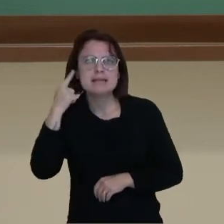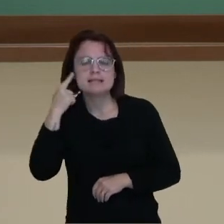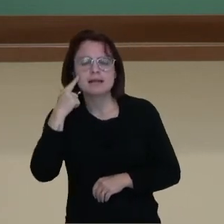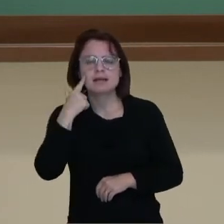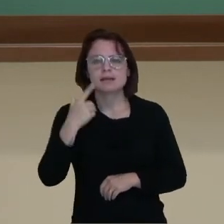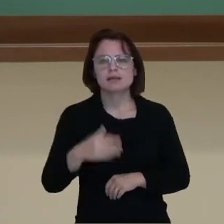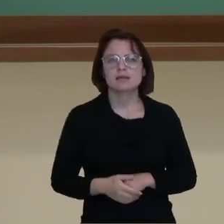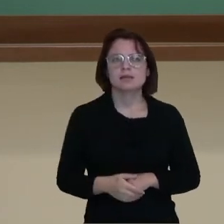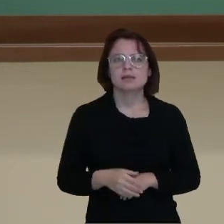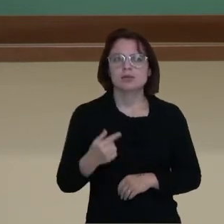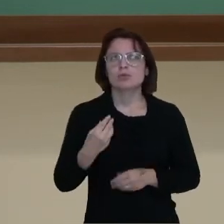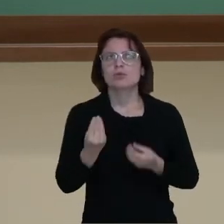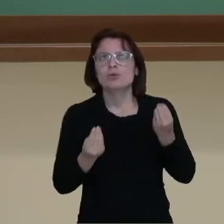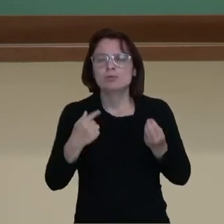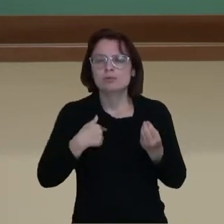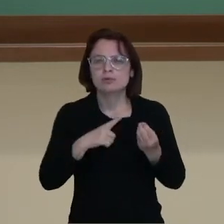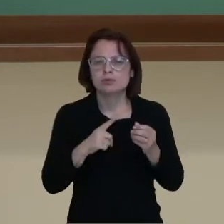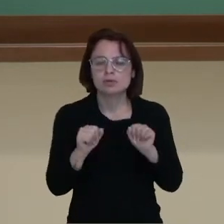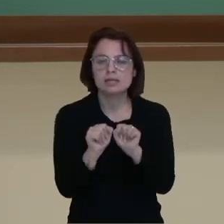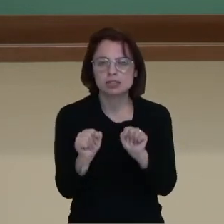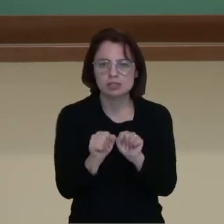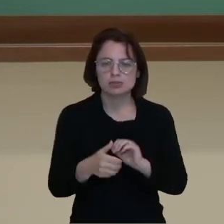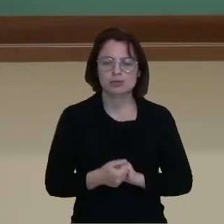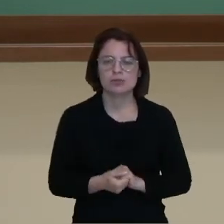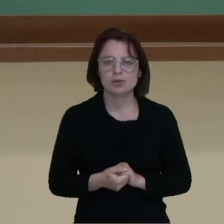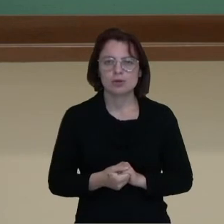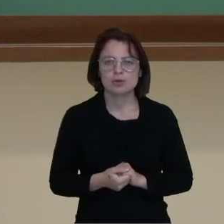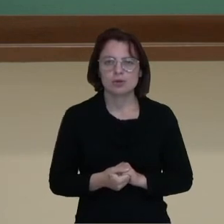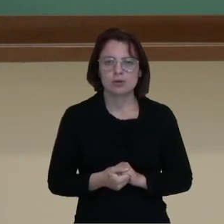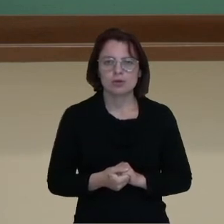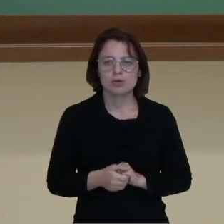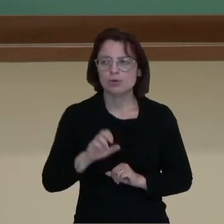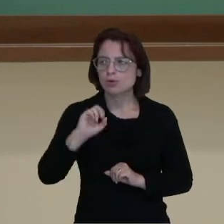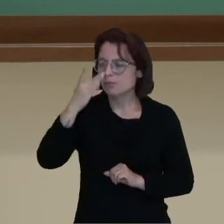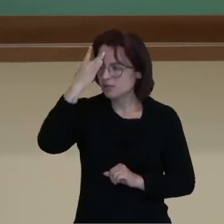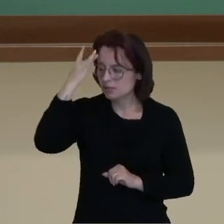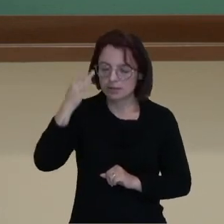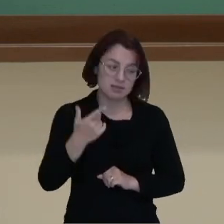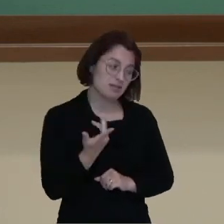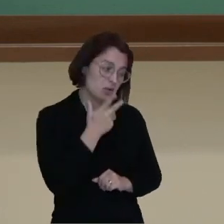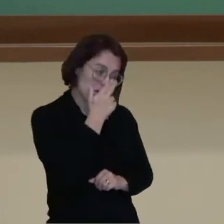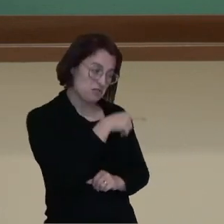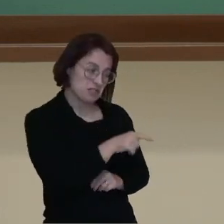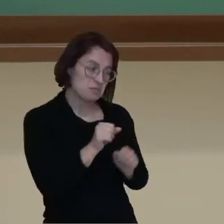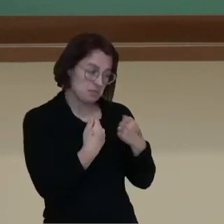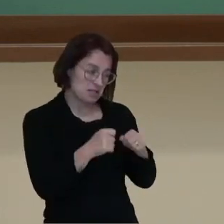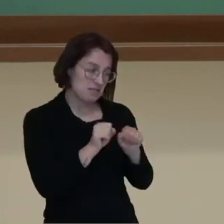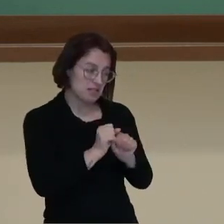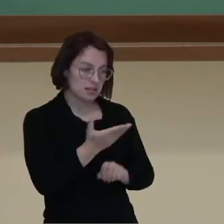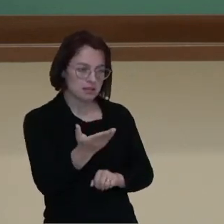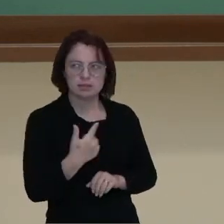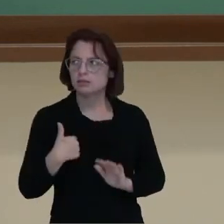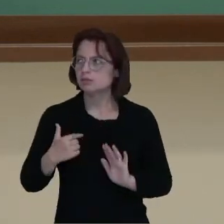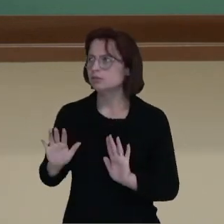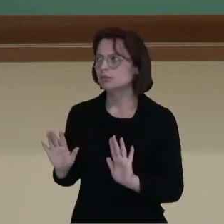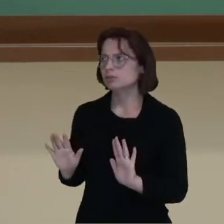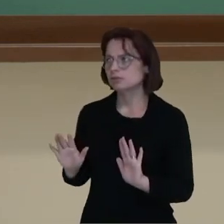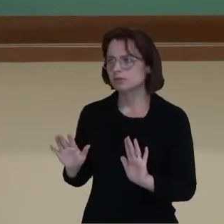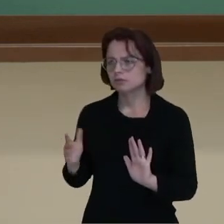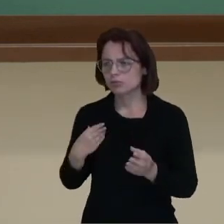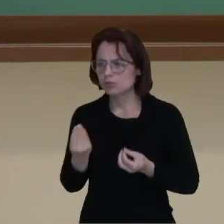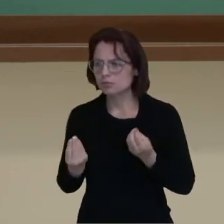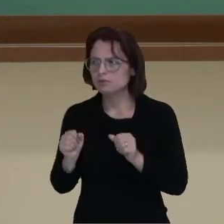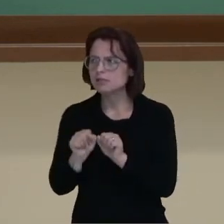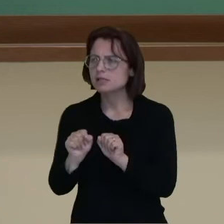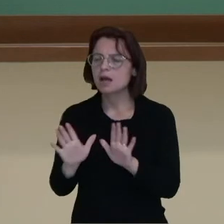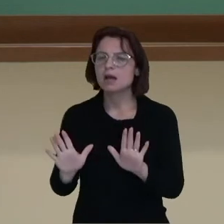né? Como estou agindo? Ou alguém passou alguma coisa para mim, eu acho que você tem que fazer isso ou aquilo. Opa, como devo agir